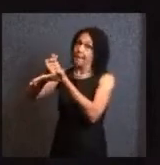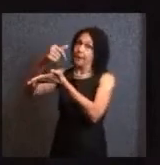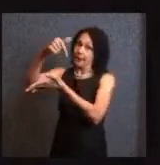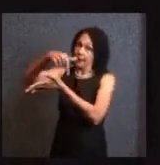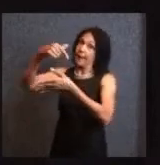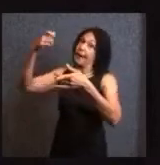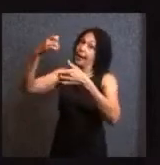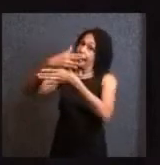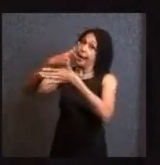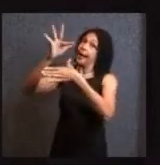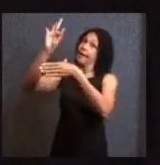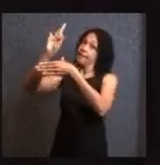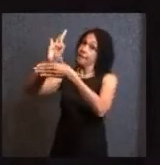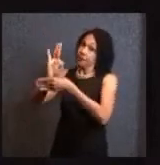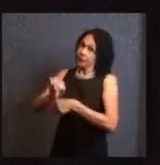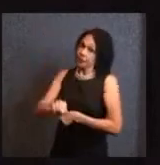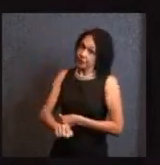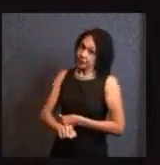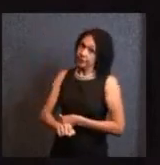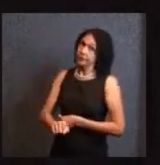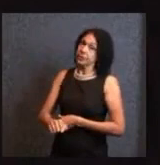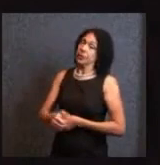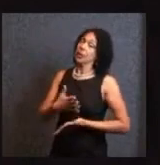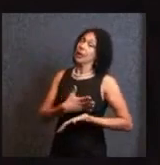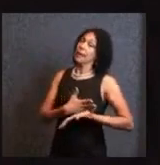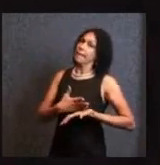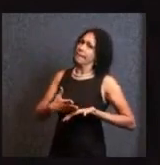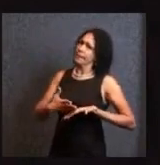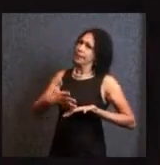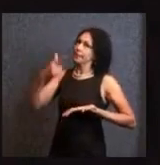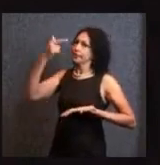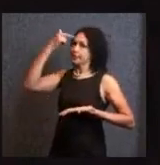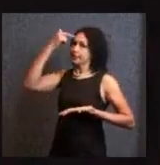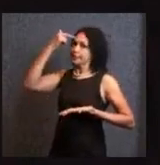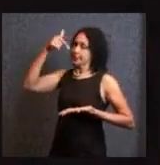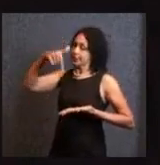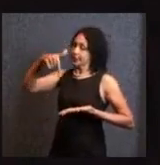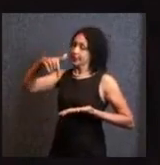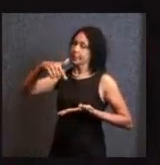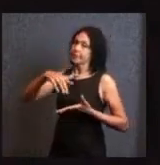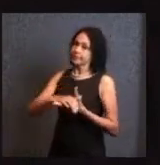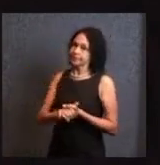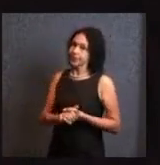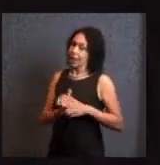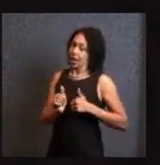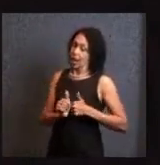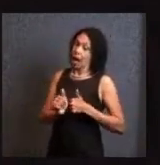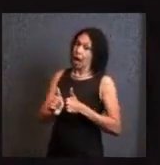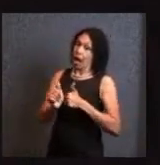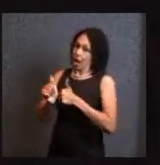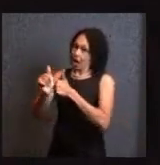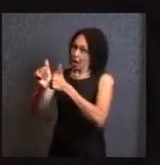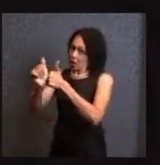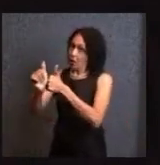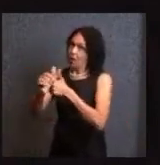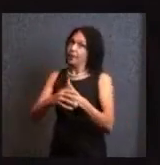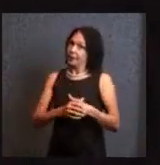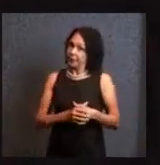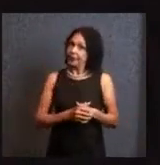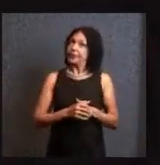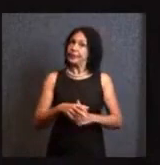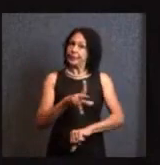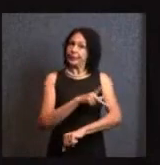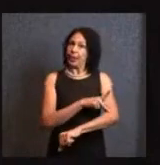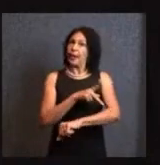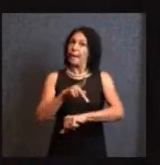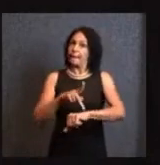nós temos uma previsão inicial de permanência aqui, acompanhando os processos deste